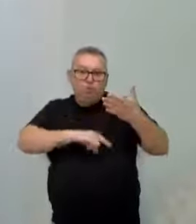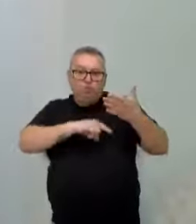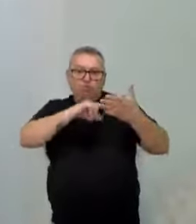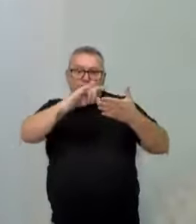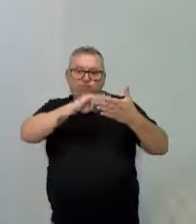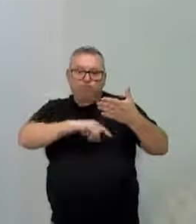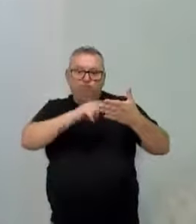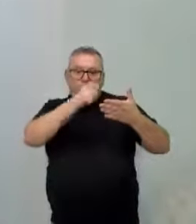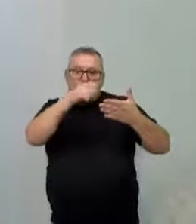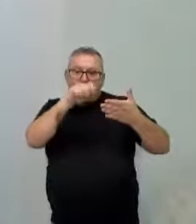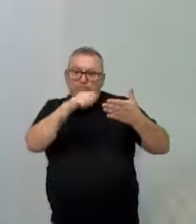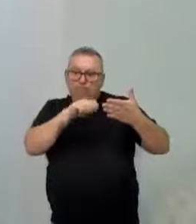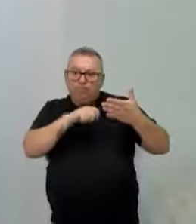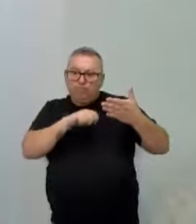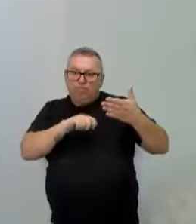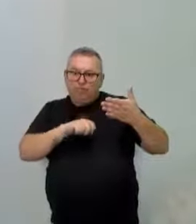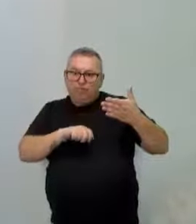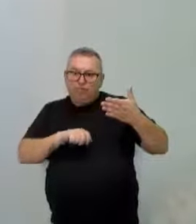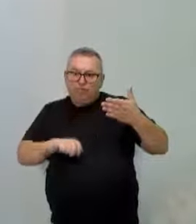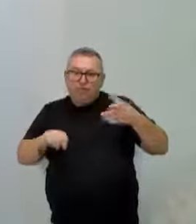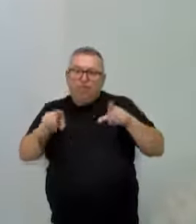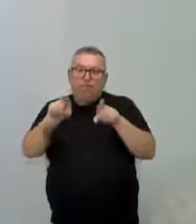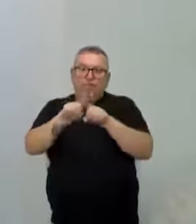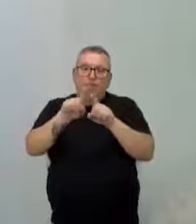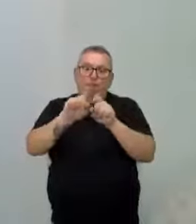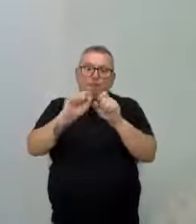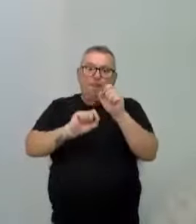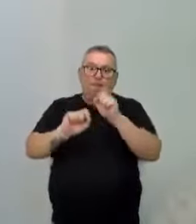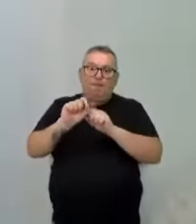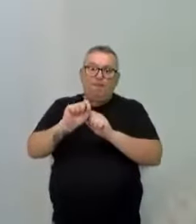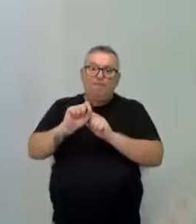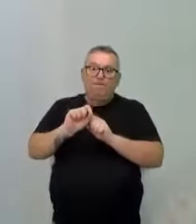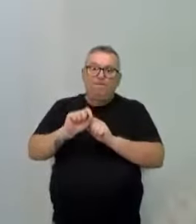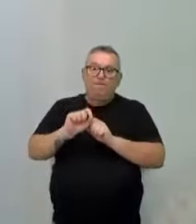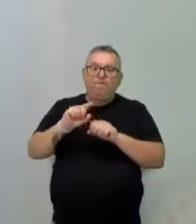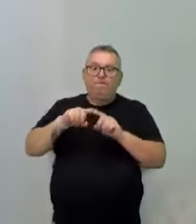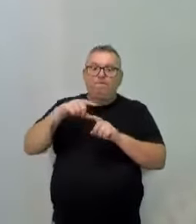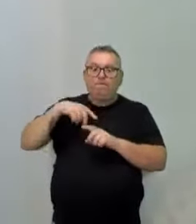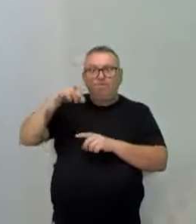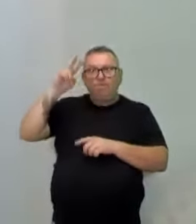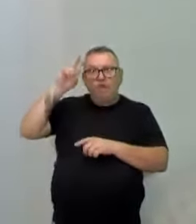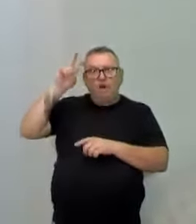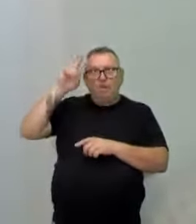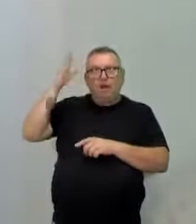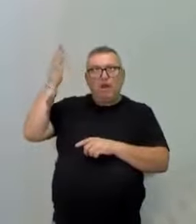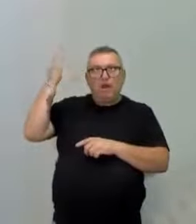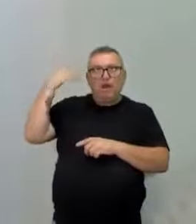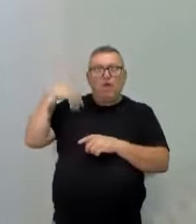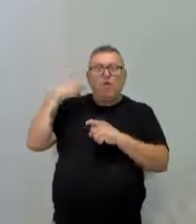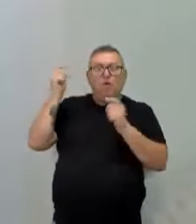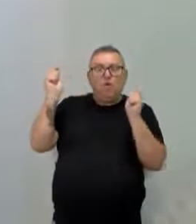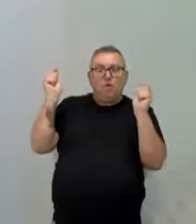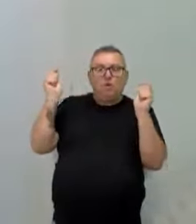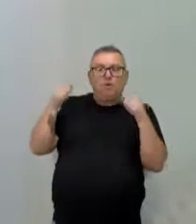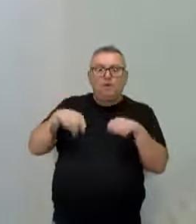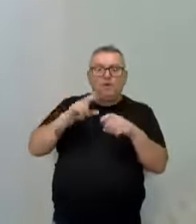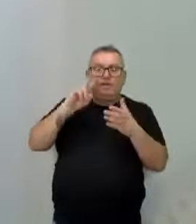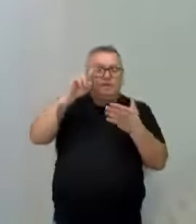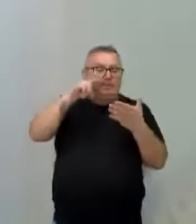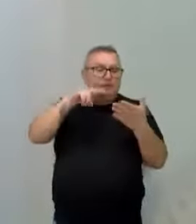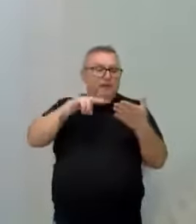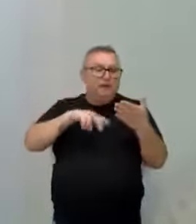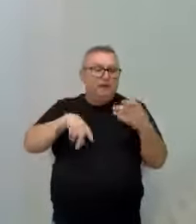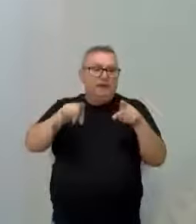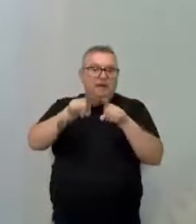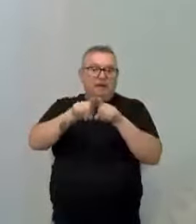rubricas. E ao fazer o preenchimento das rubricas, eles estão fazendo esse movimento de relembrar qual é a competência, ler a definição da